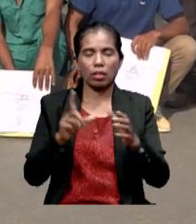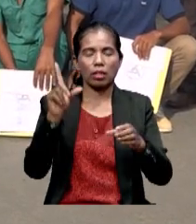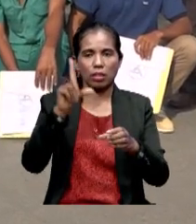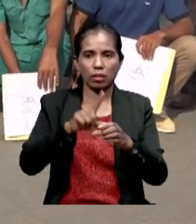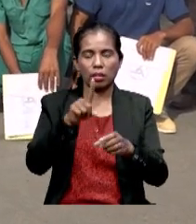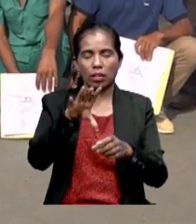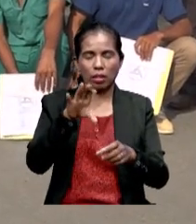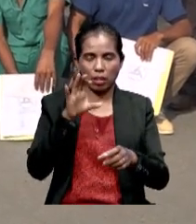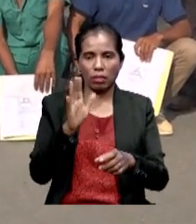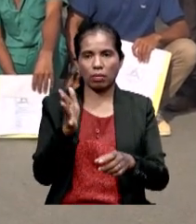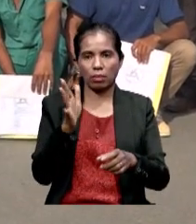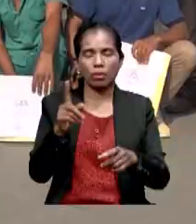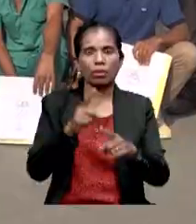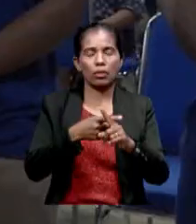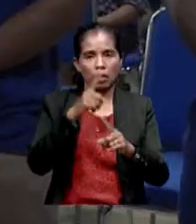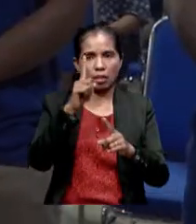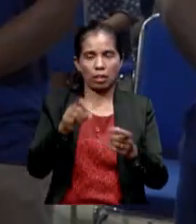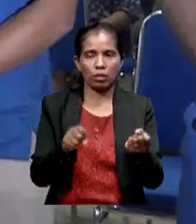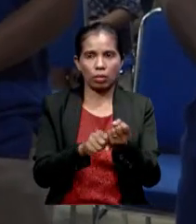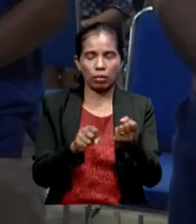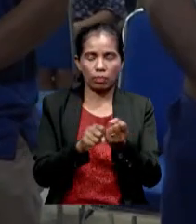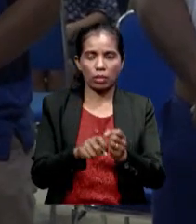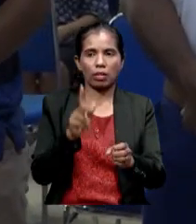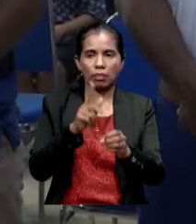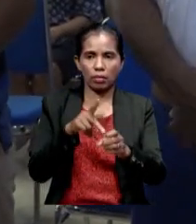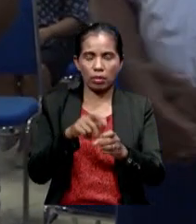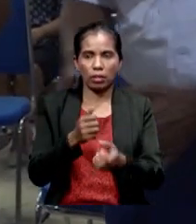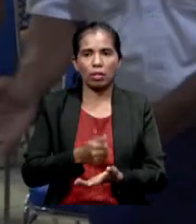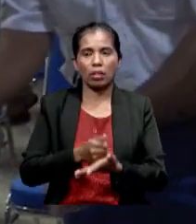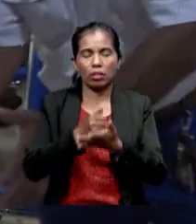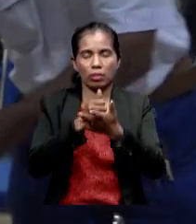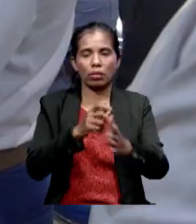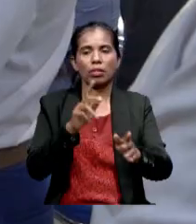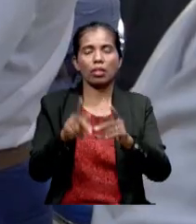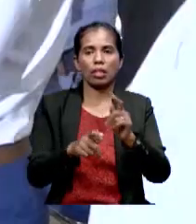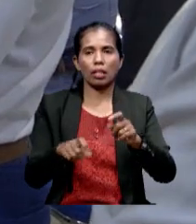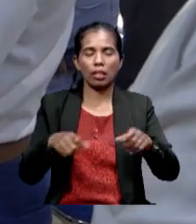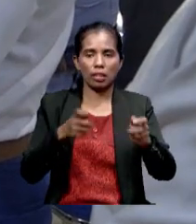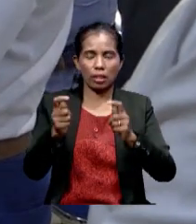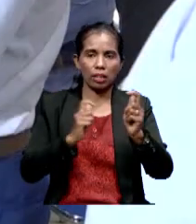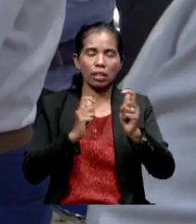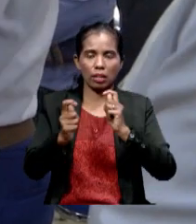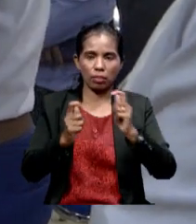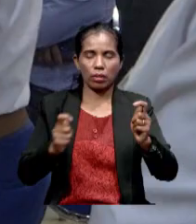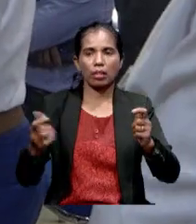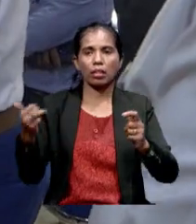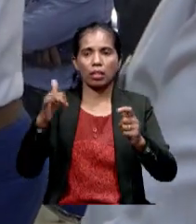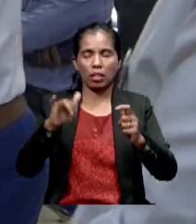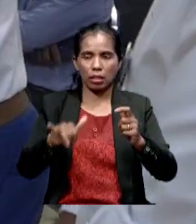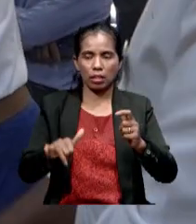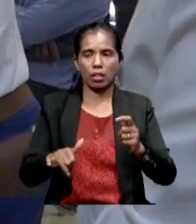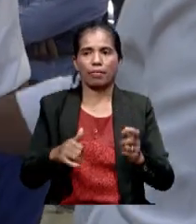Lima Nulo cada fulan. Após subsídio combustível nem ato ajuda operador transporte Sira, onde obedece a lei tarifa